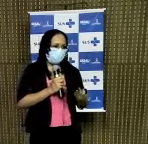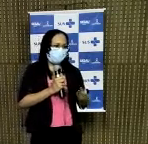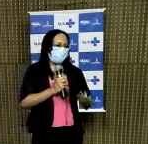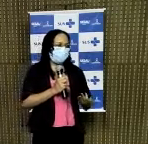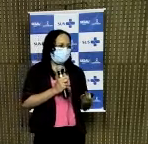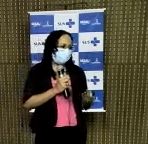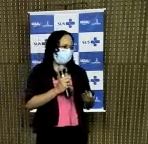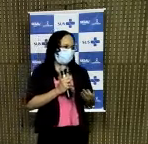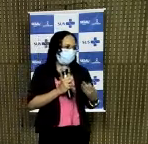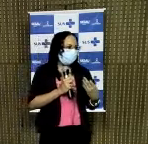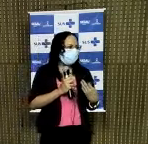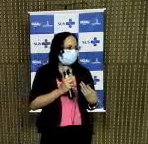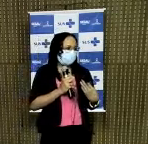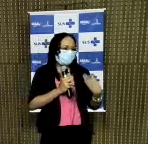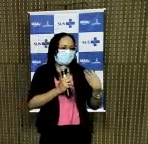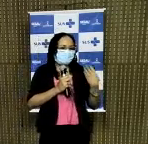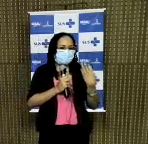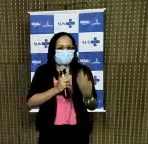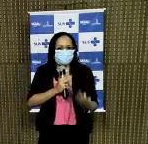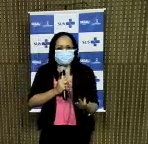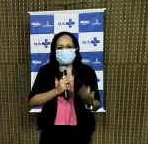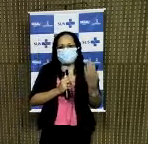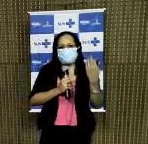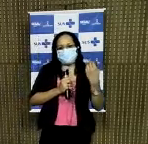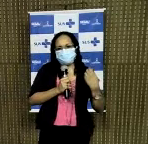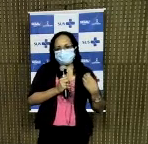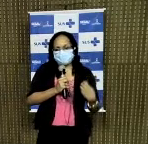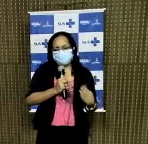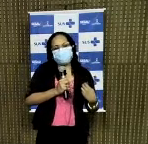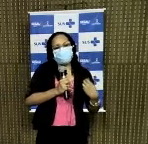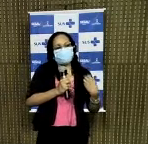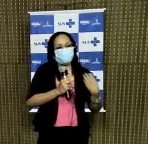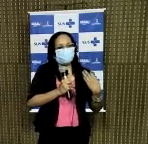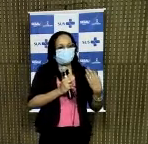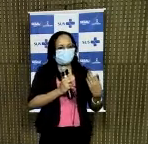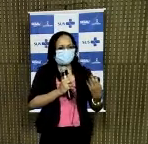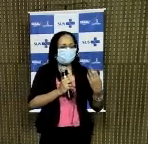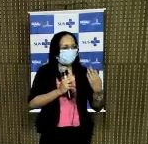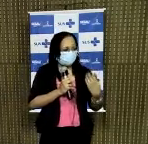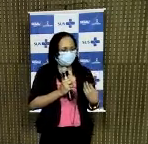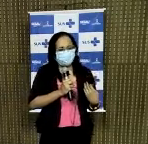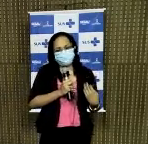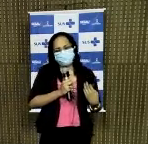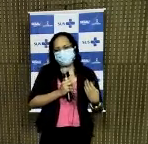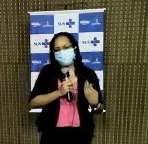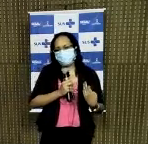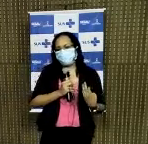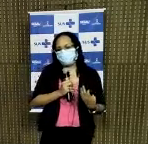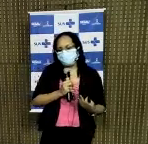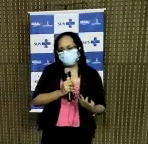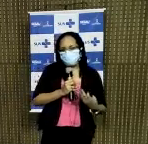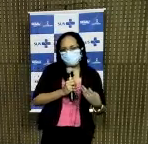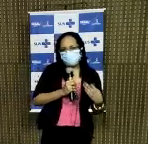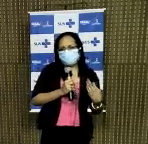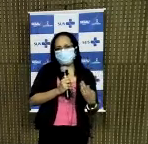maior com essas gestantes, a gente consiga ter esse contato, a paciente ter uma confiança maior, né, nos profissionais da